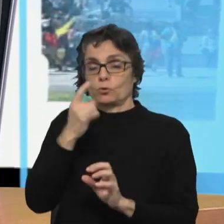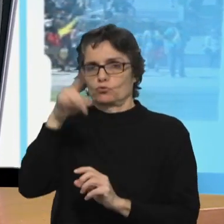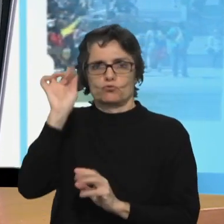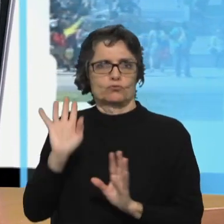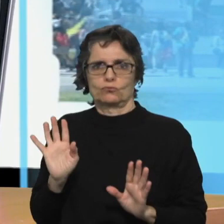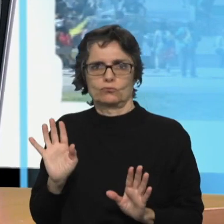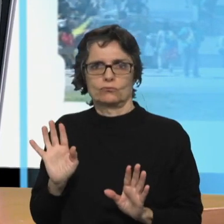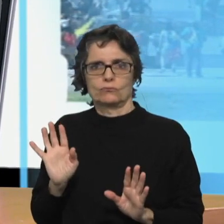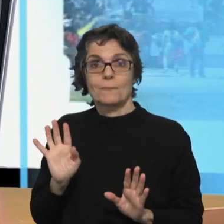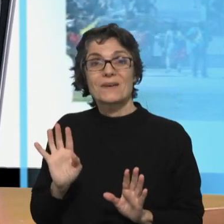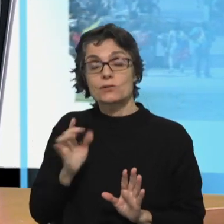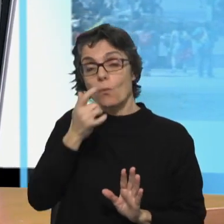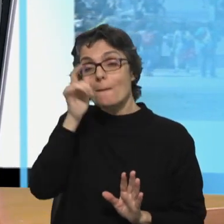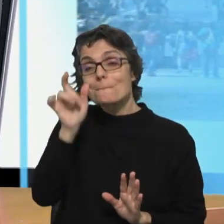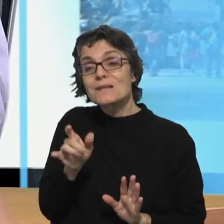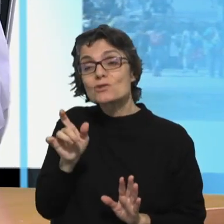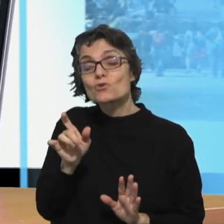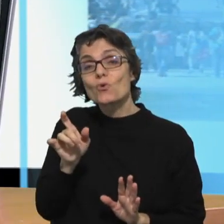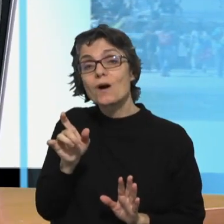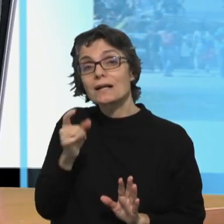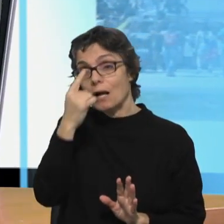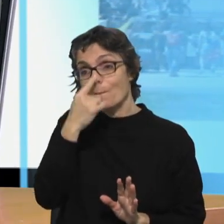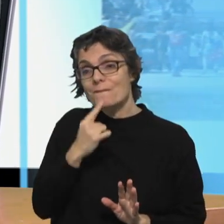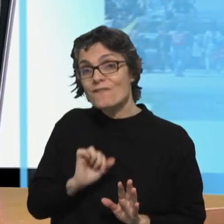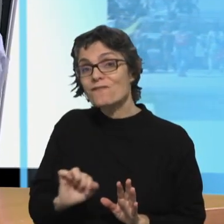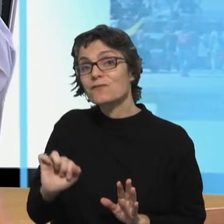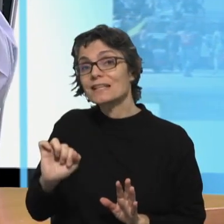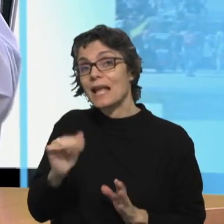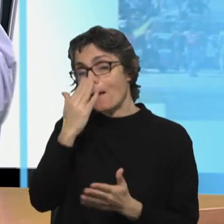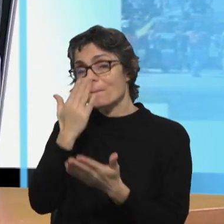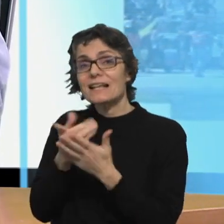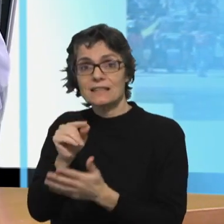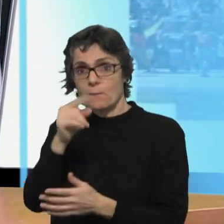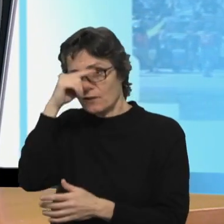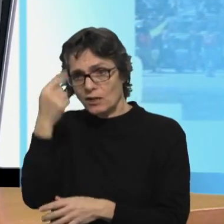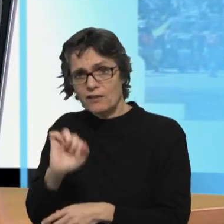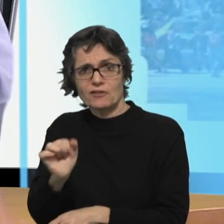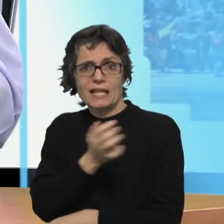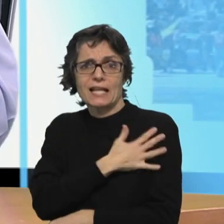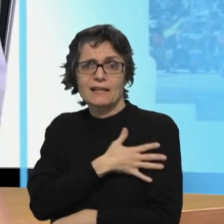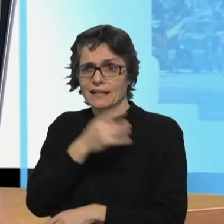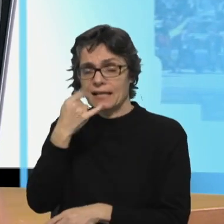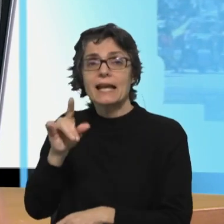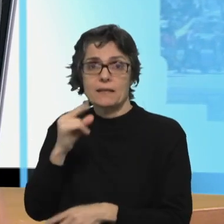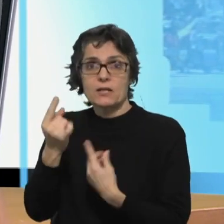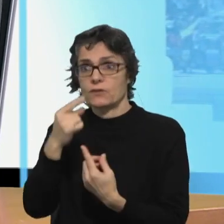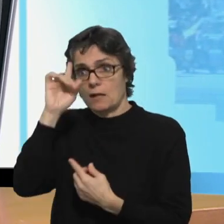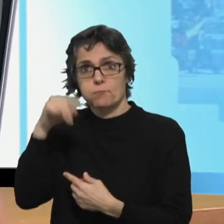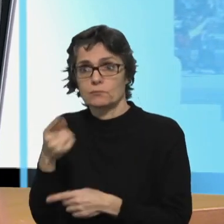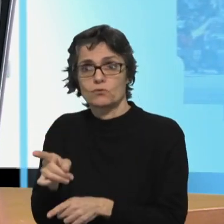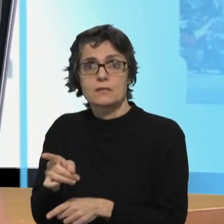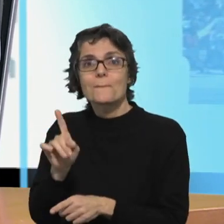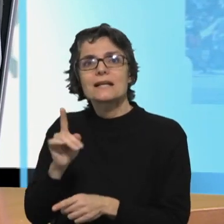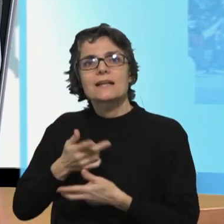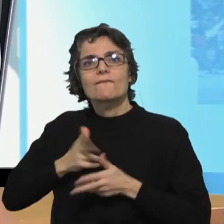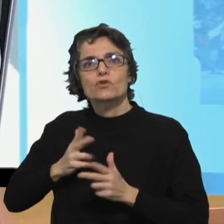cursos, mas precisamos de um catequista que, nas suas contradições, na sua fragilidade, até na sua, desculpe o termo, incompetência, não é? Está